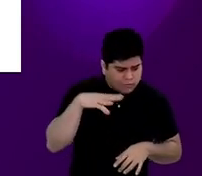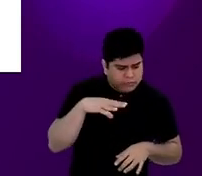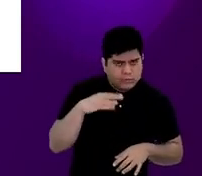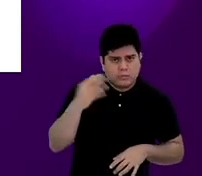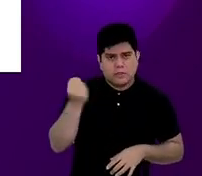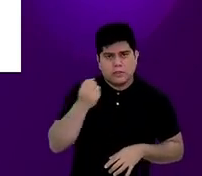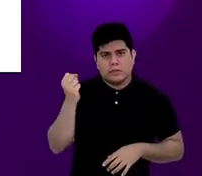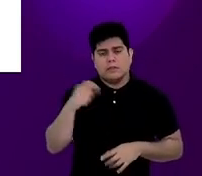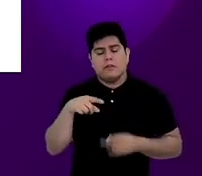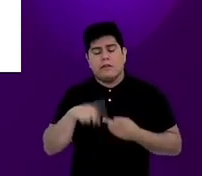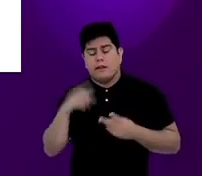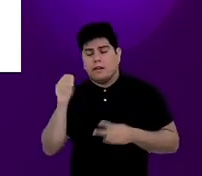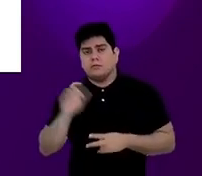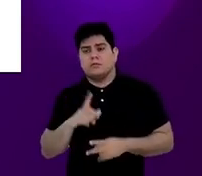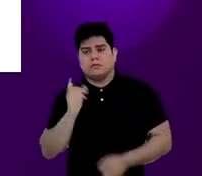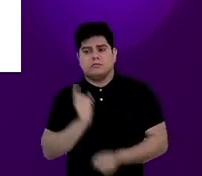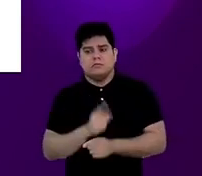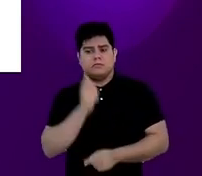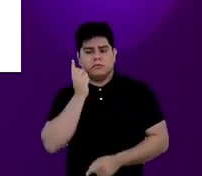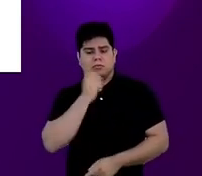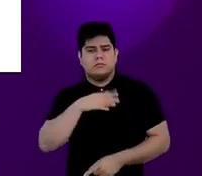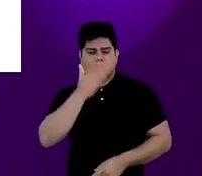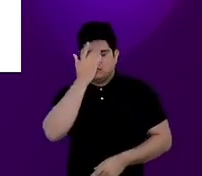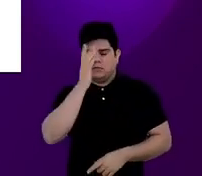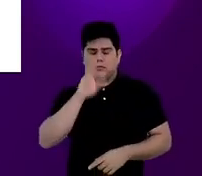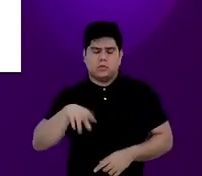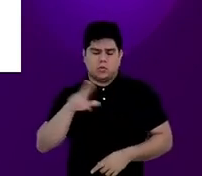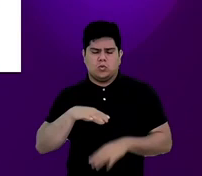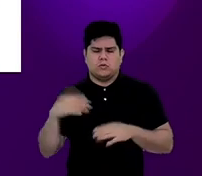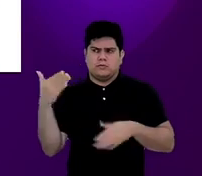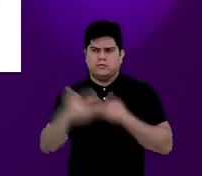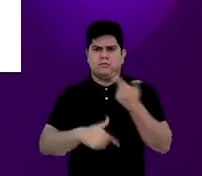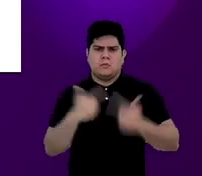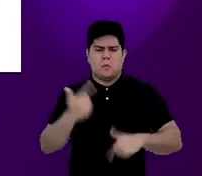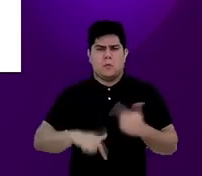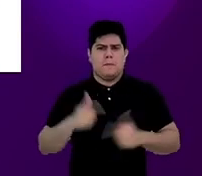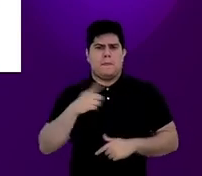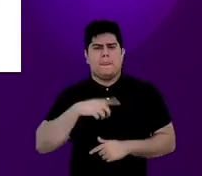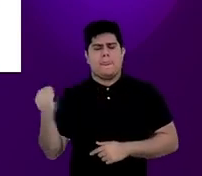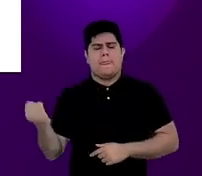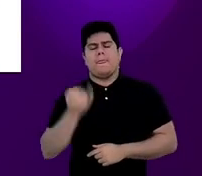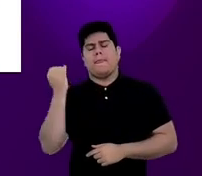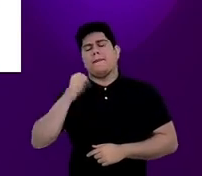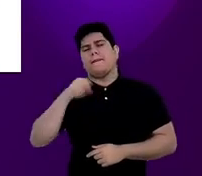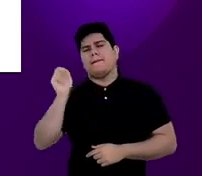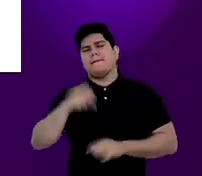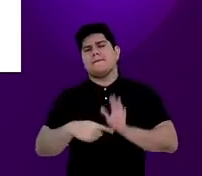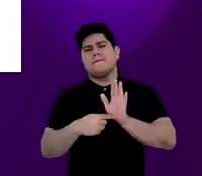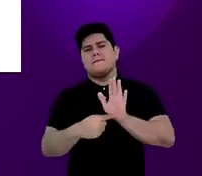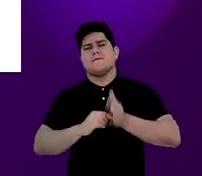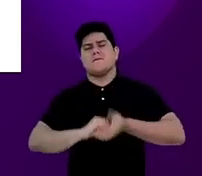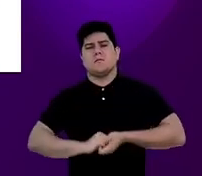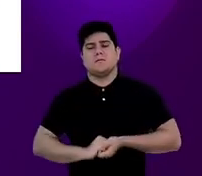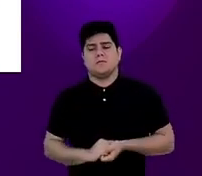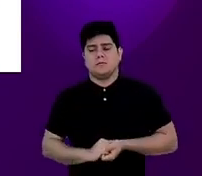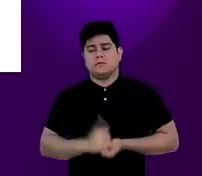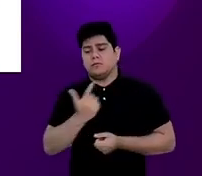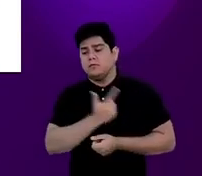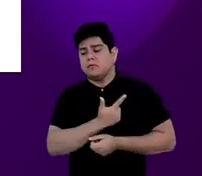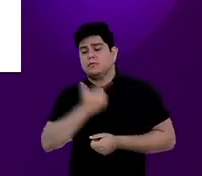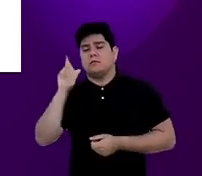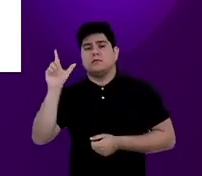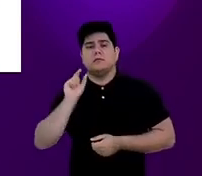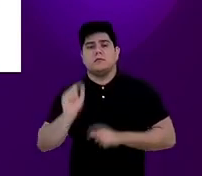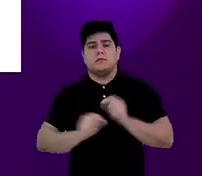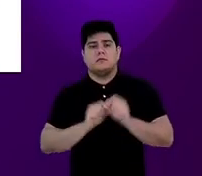um grande ganho que está chegando cada vez mais para uso clínico, e é bastante relevante aqui a gente mostrar. Uma outra coisa que já